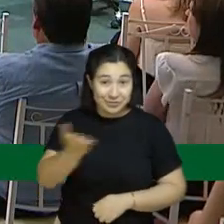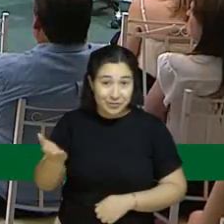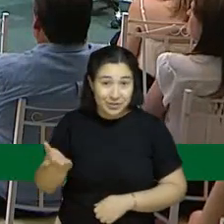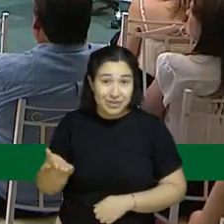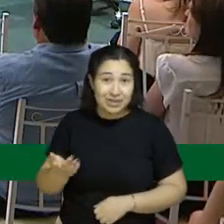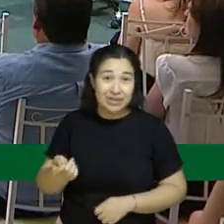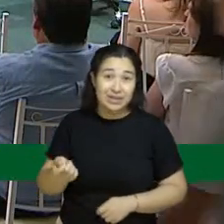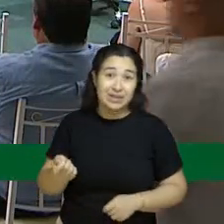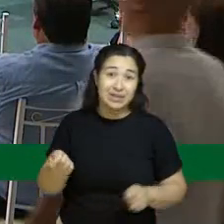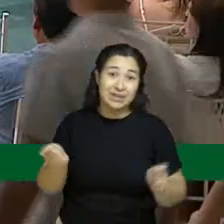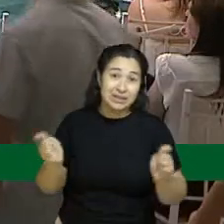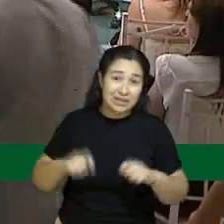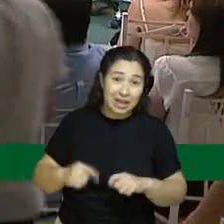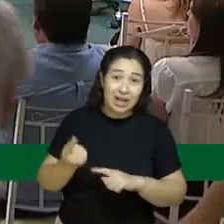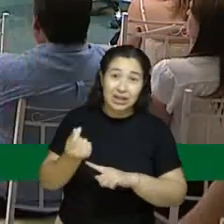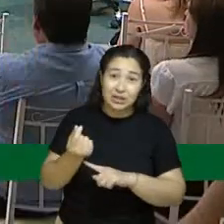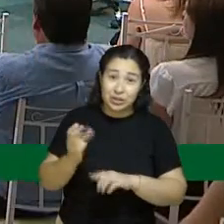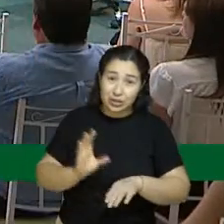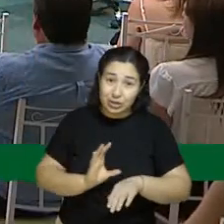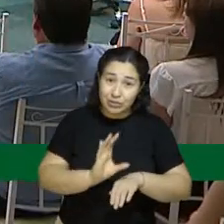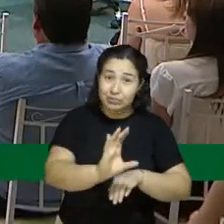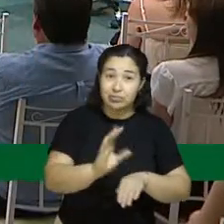estamos aceitando.